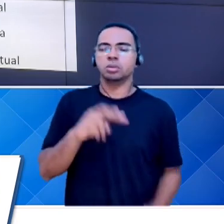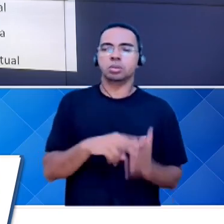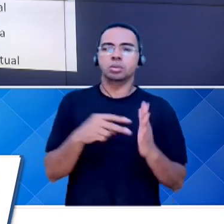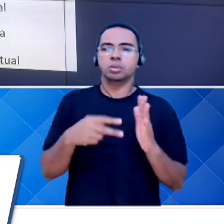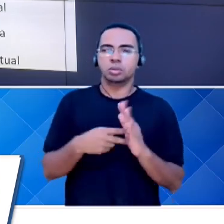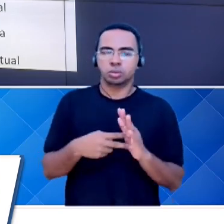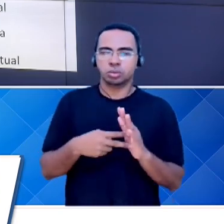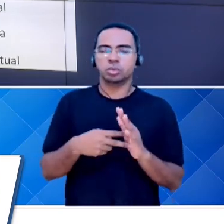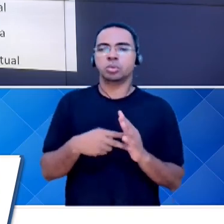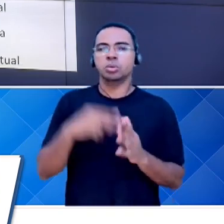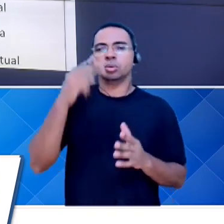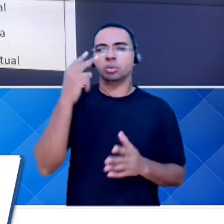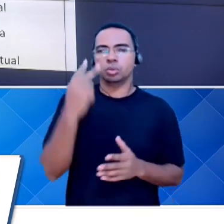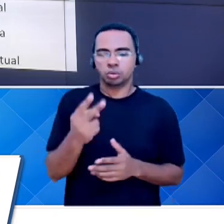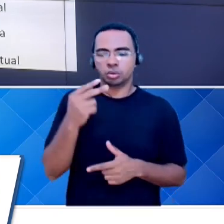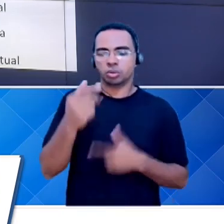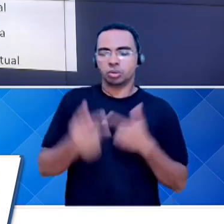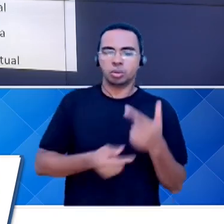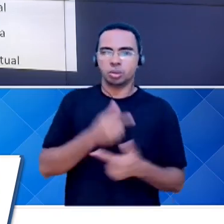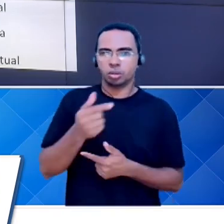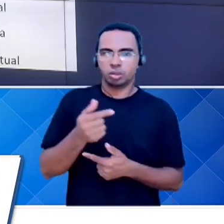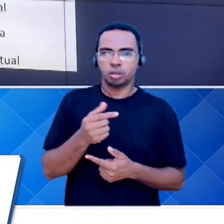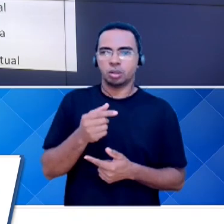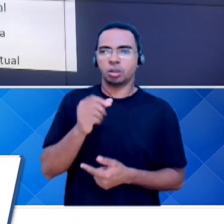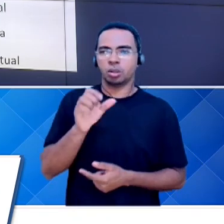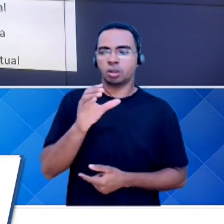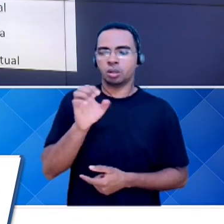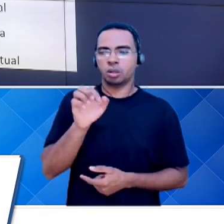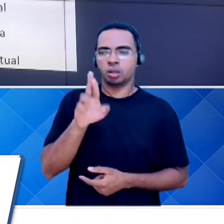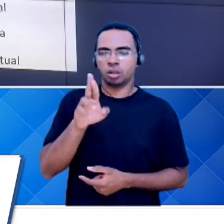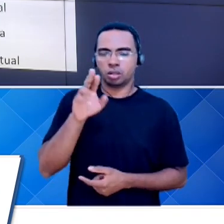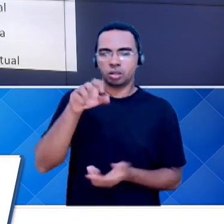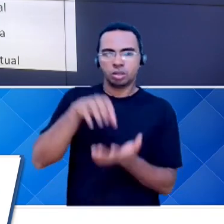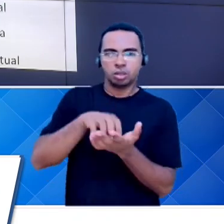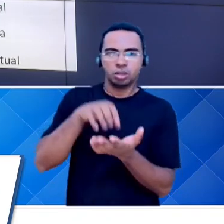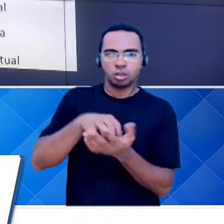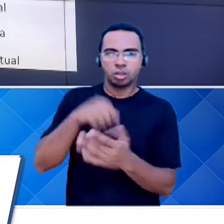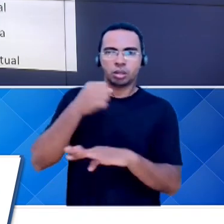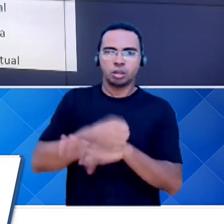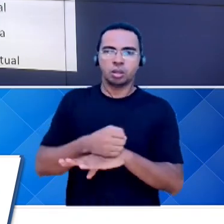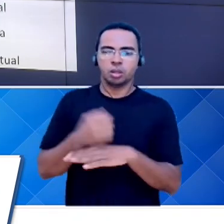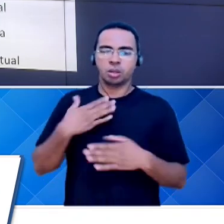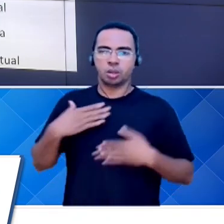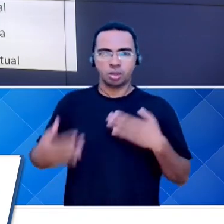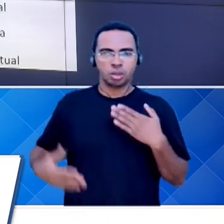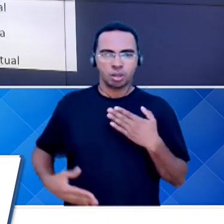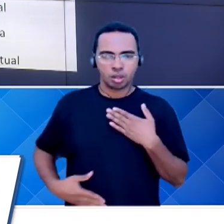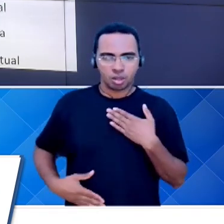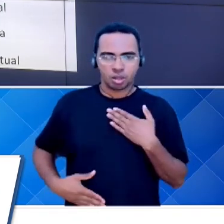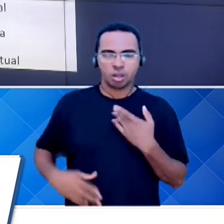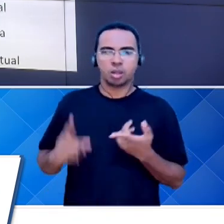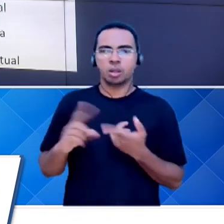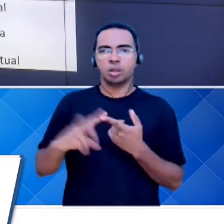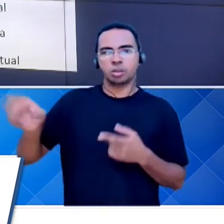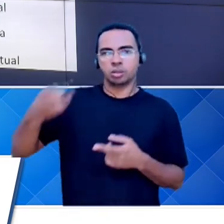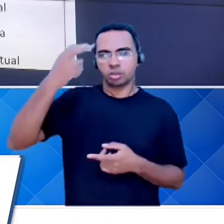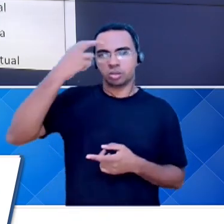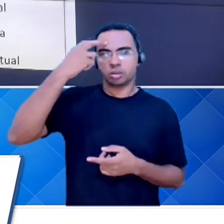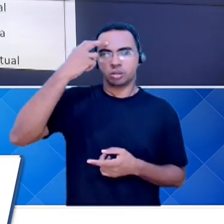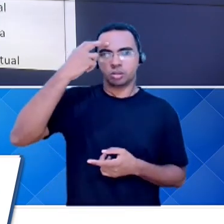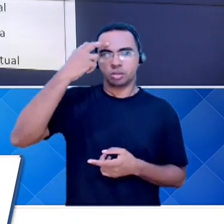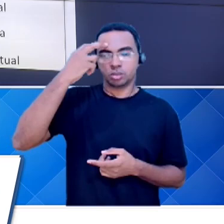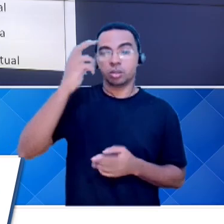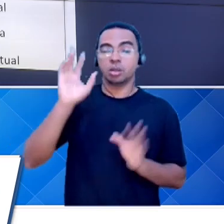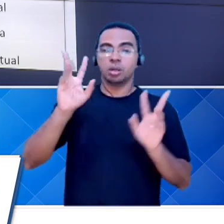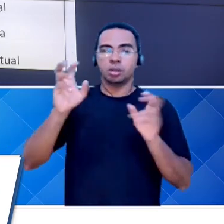são dois trabalhos que o SER aqui de Franca faz, que é a reabilitação física e a reabilitação intelectual. E o autismo